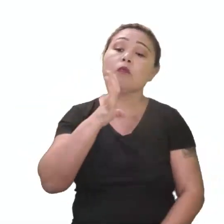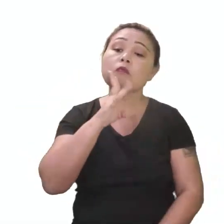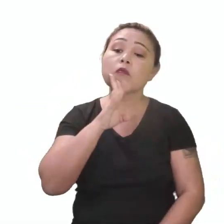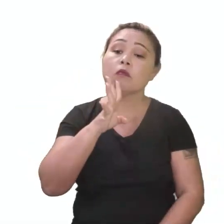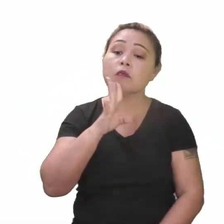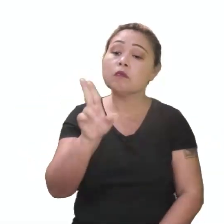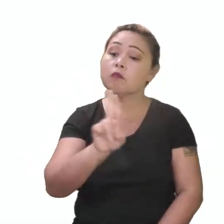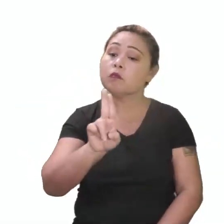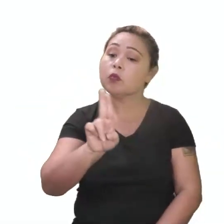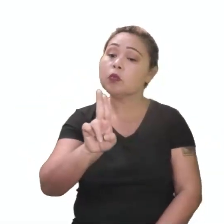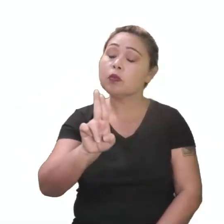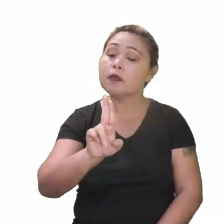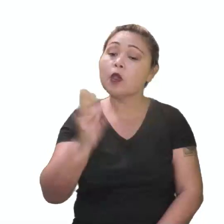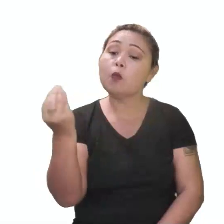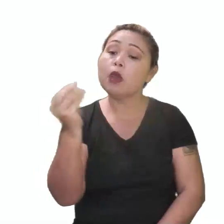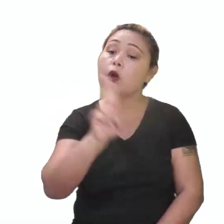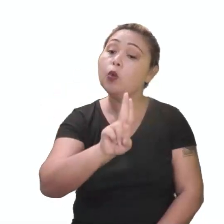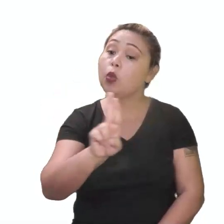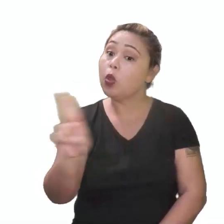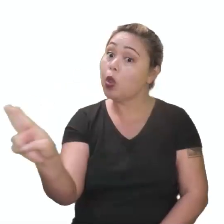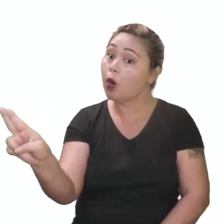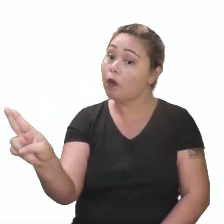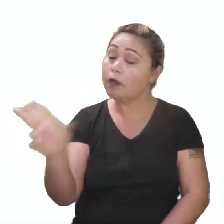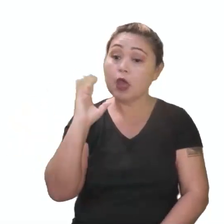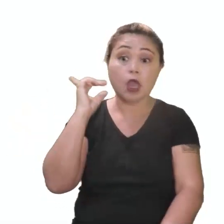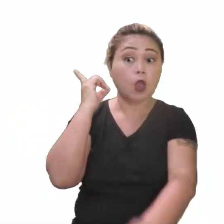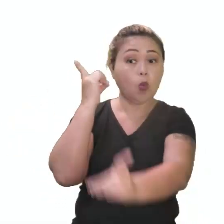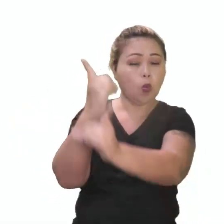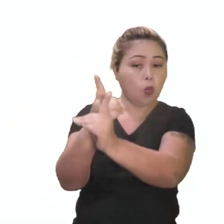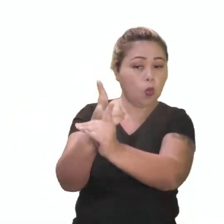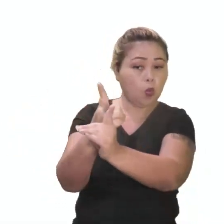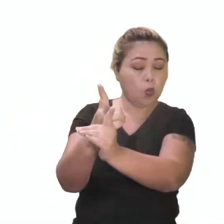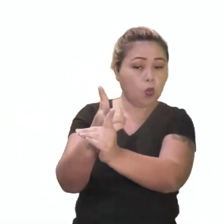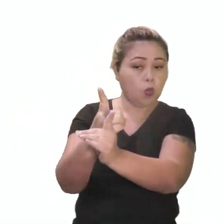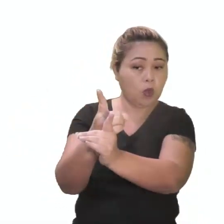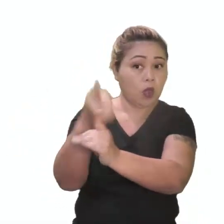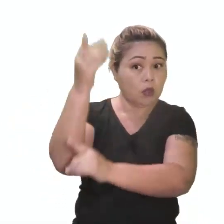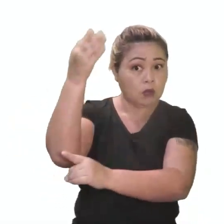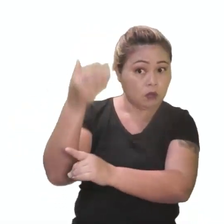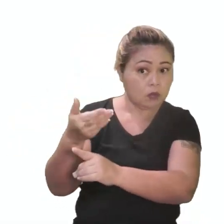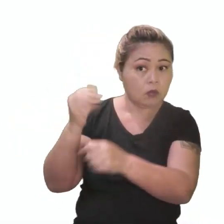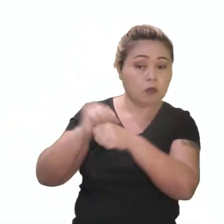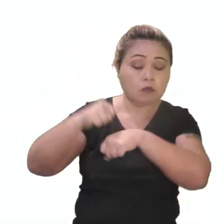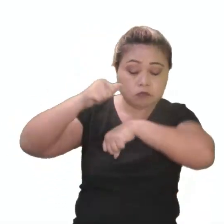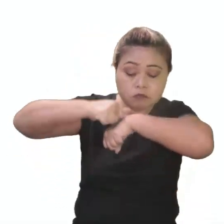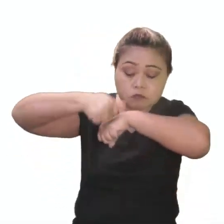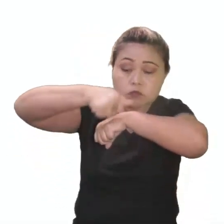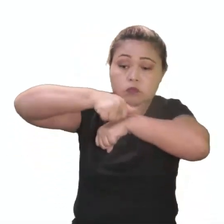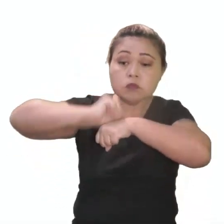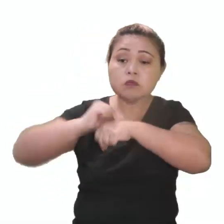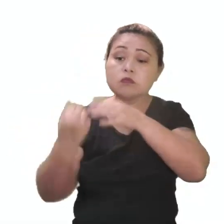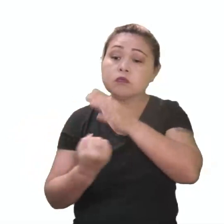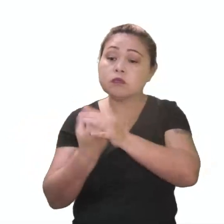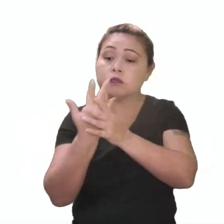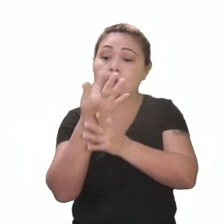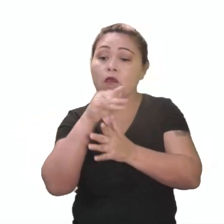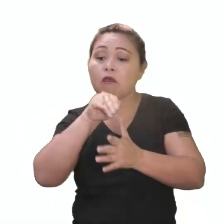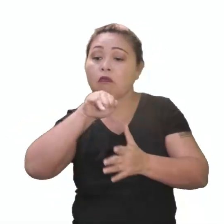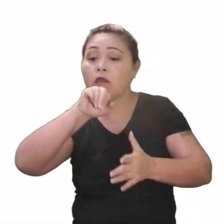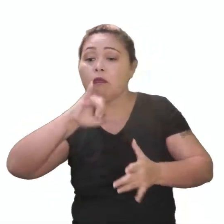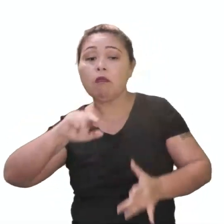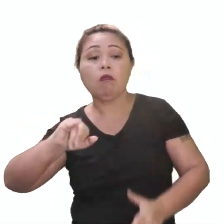como é que eu chamo, eu denomino, quando eu encontro nessas formações rochosas, a presença